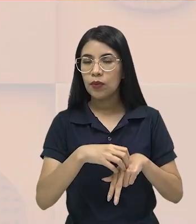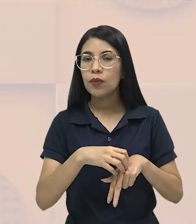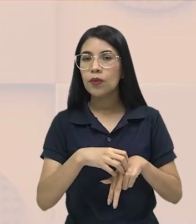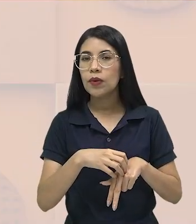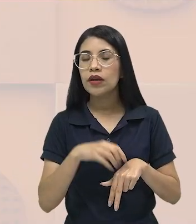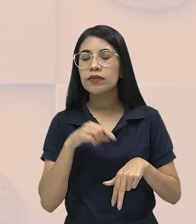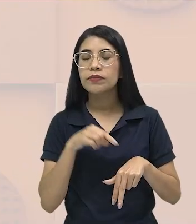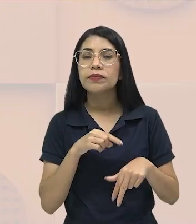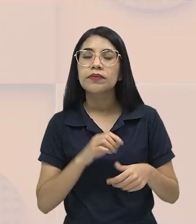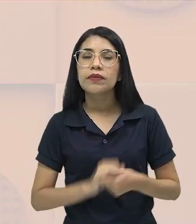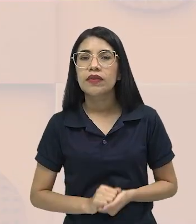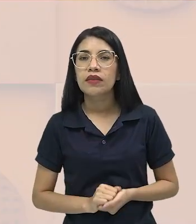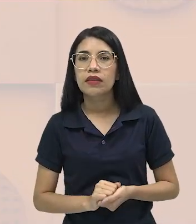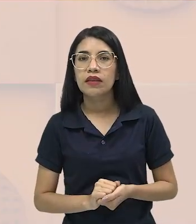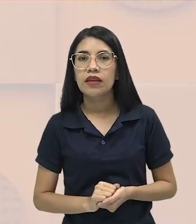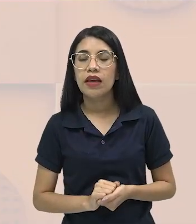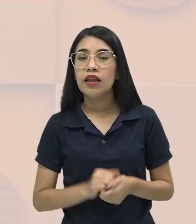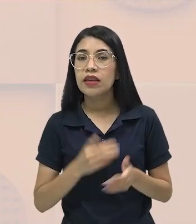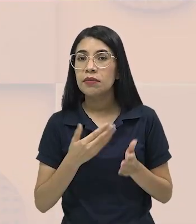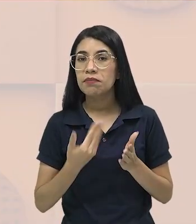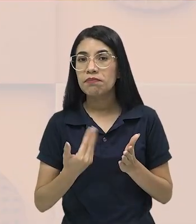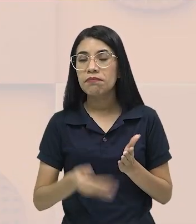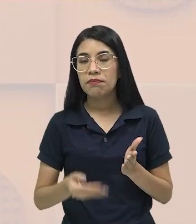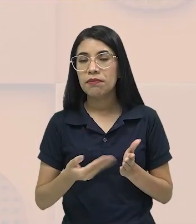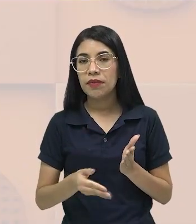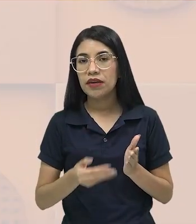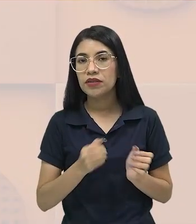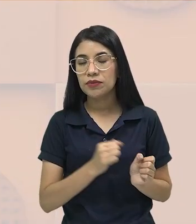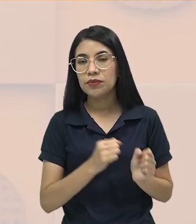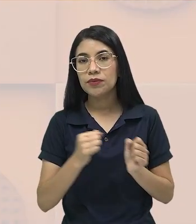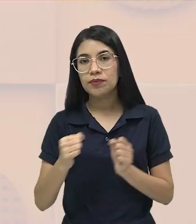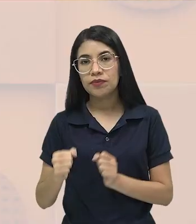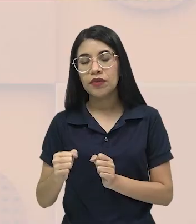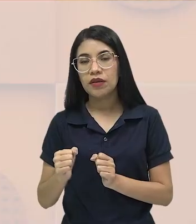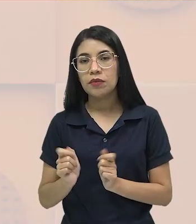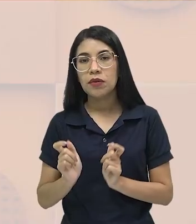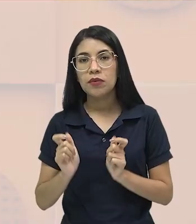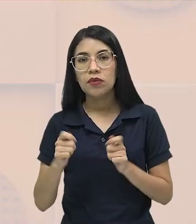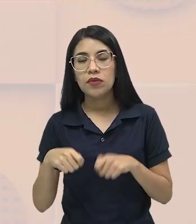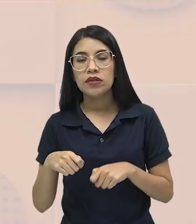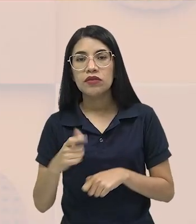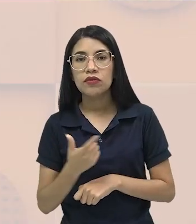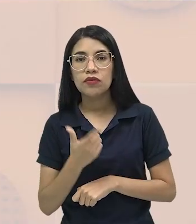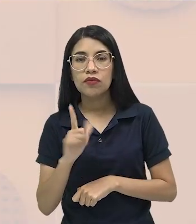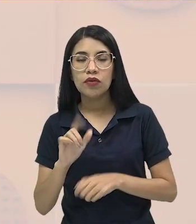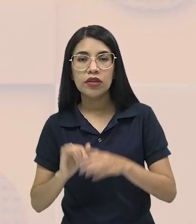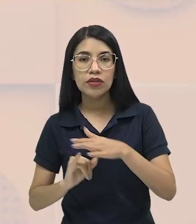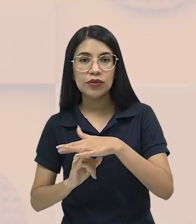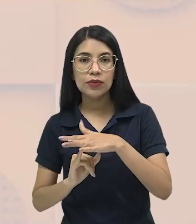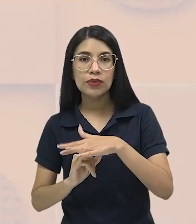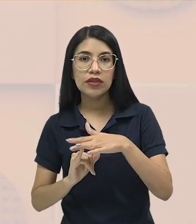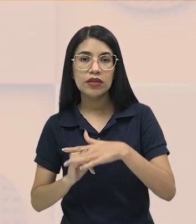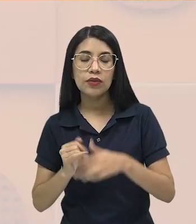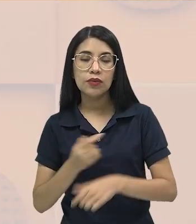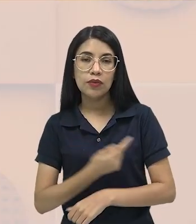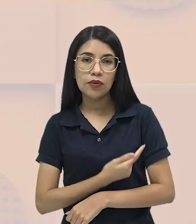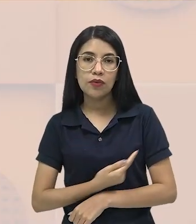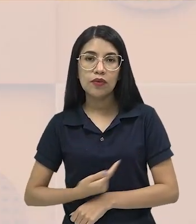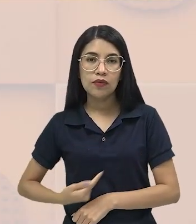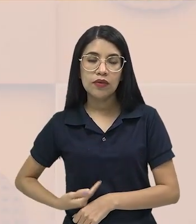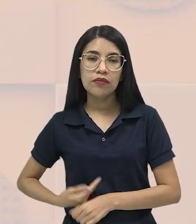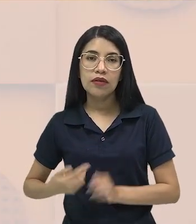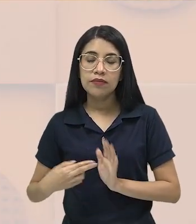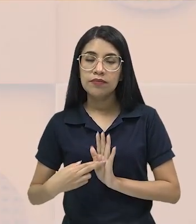nomenclatura do trono, ele vai perder poder. Para que, né, um outro órgão governamental,